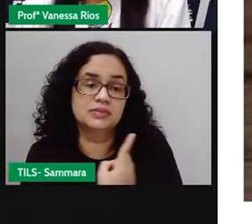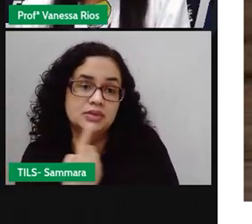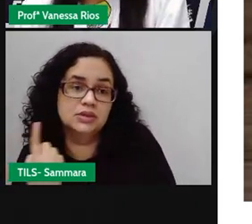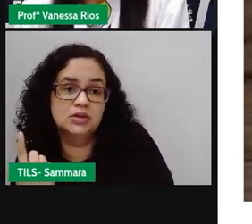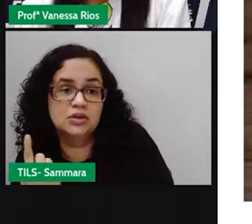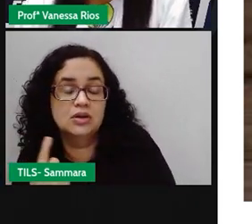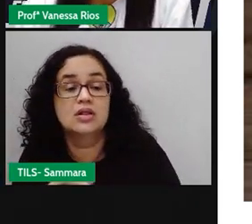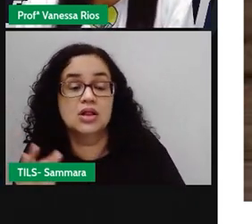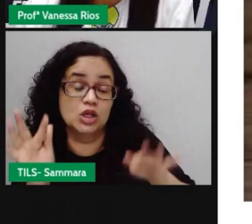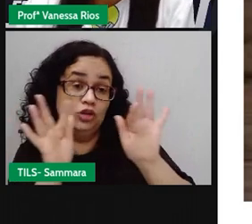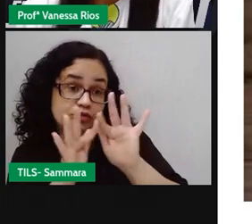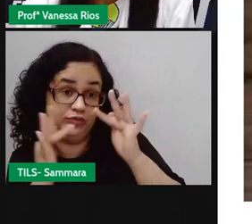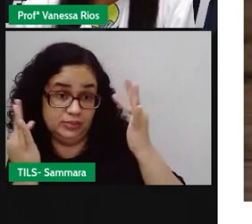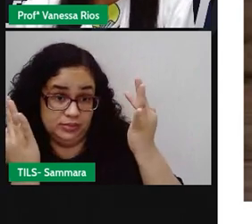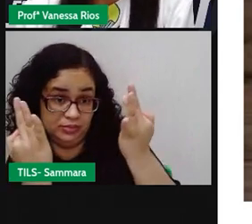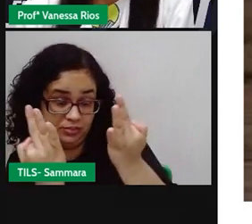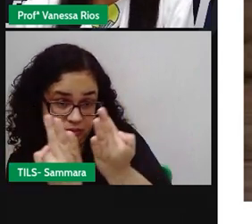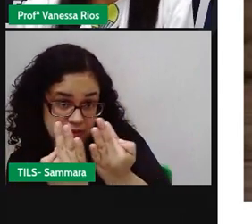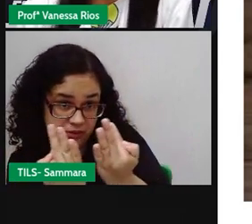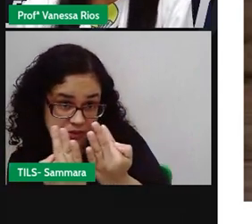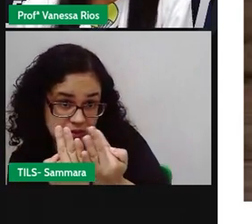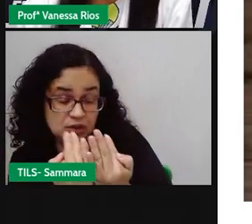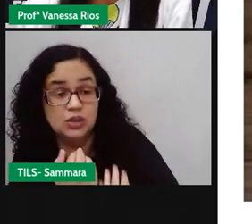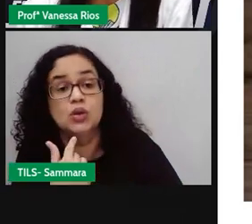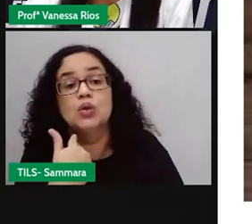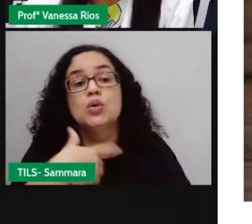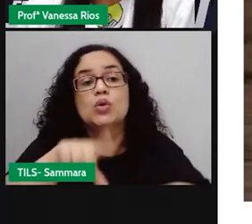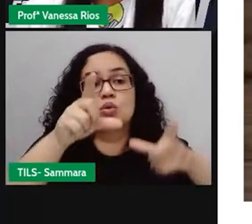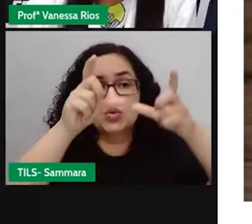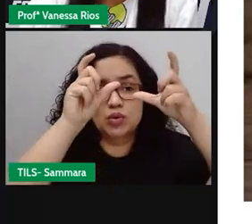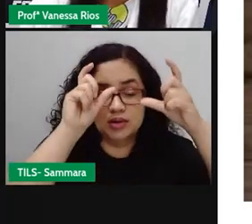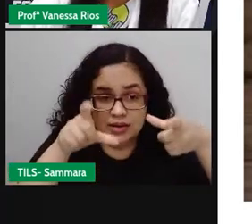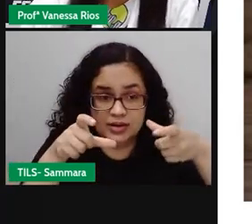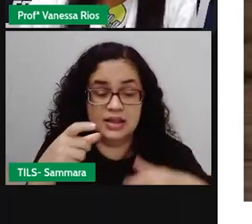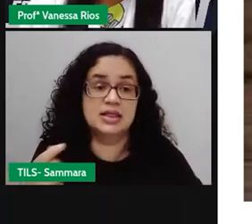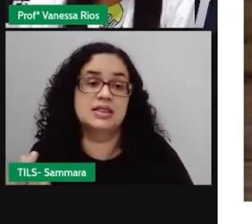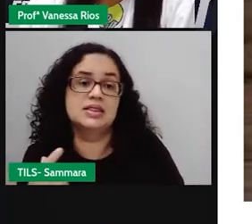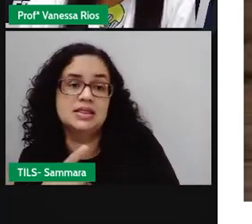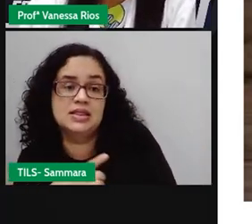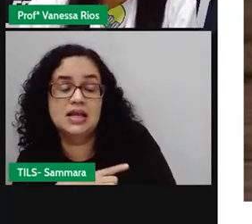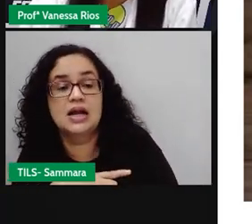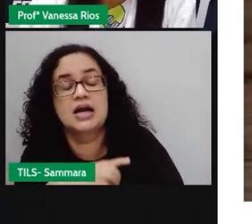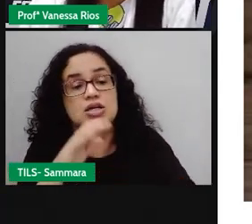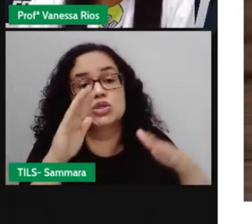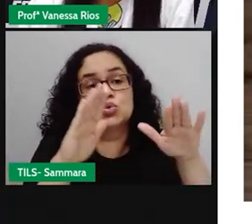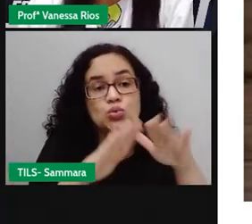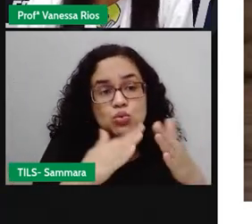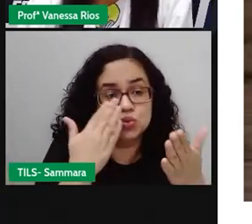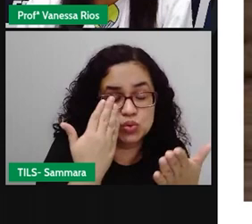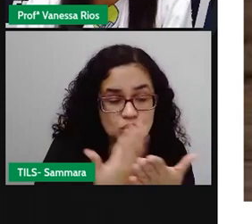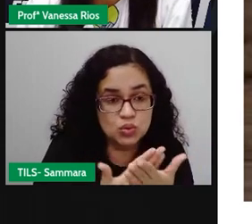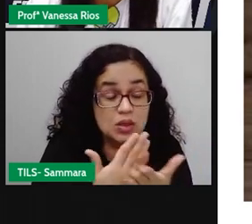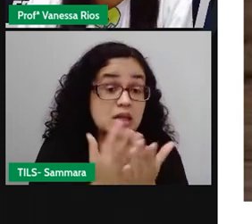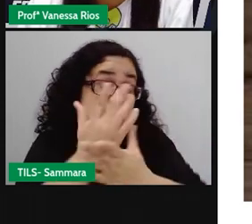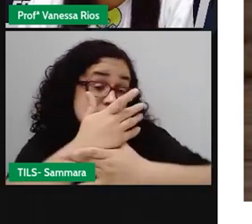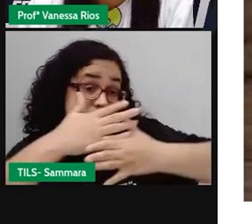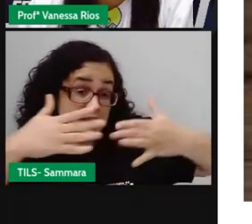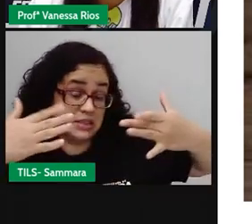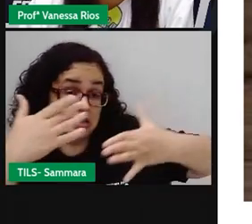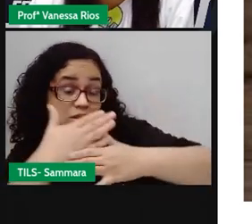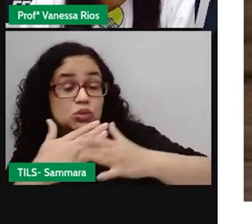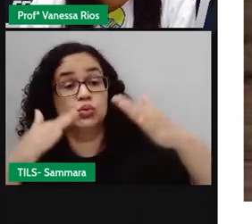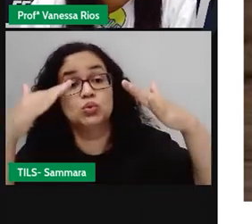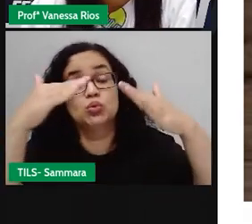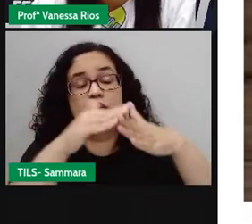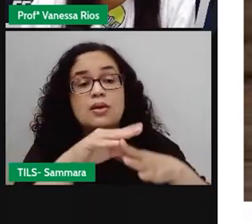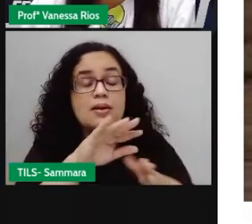nosso ambiente familiar, seja nos outros ambientes que nós frequentamos, a escola, né, a cidade em que a gente mora,